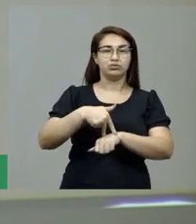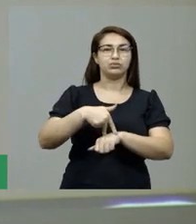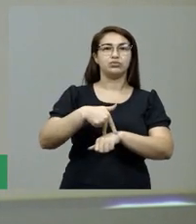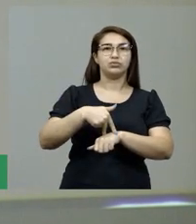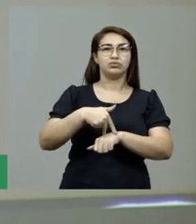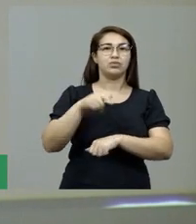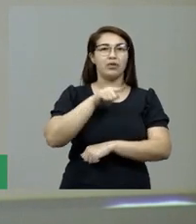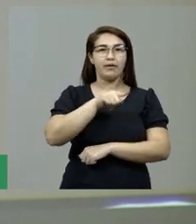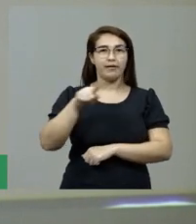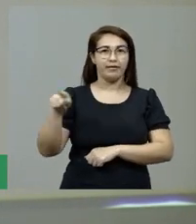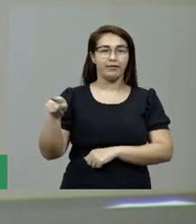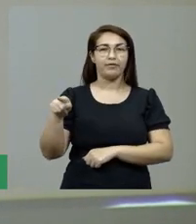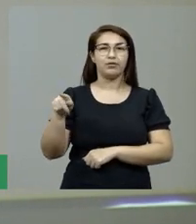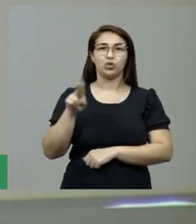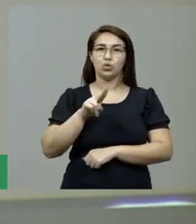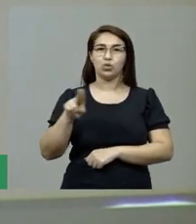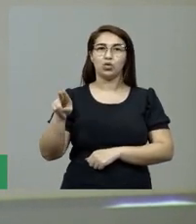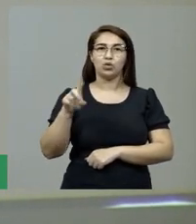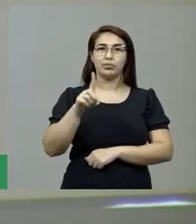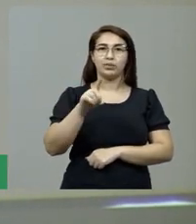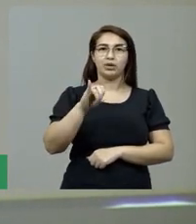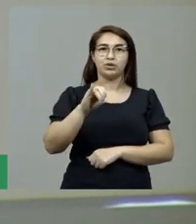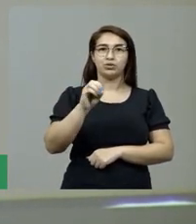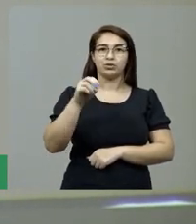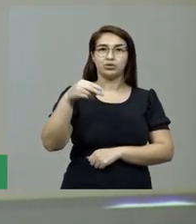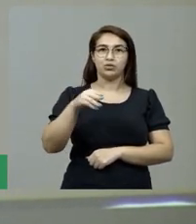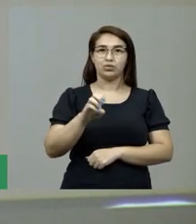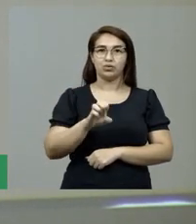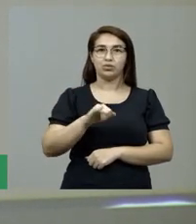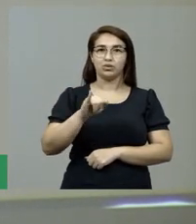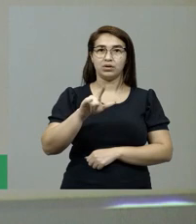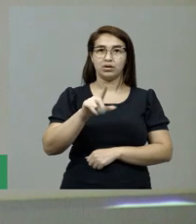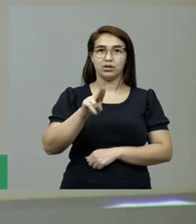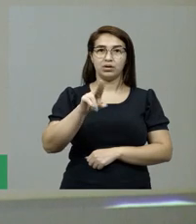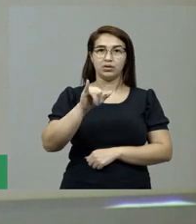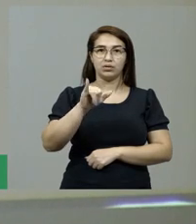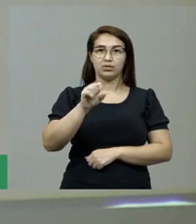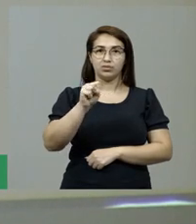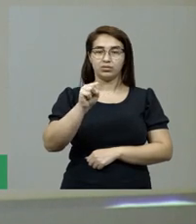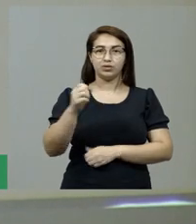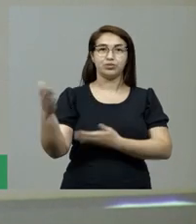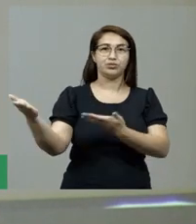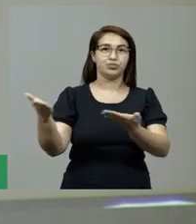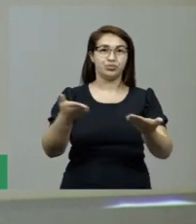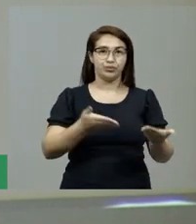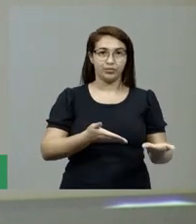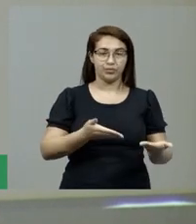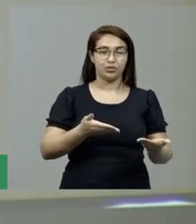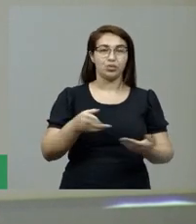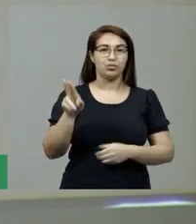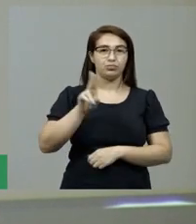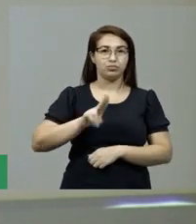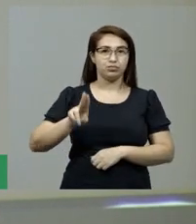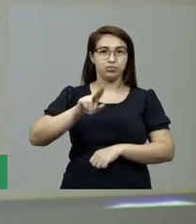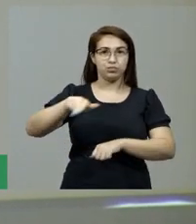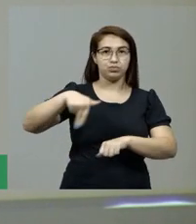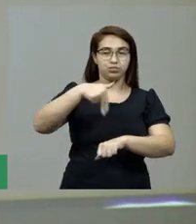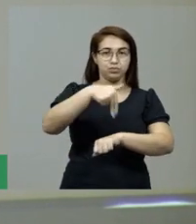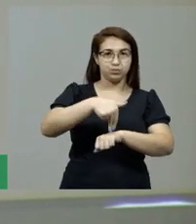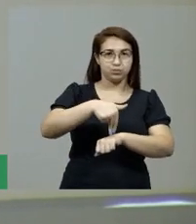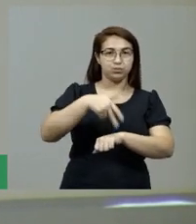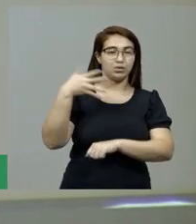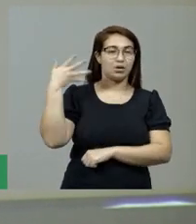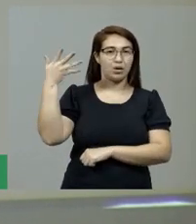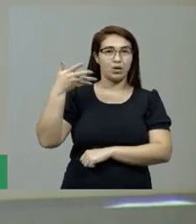homenageados, o senhor Dionei Luiz Fernandes. Na sequência, o senhor presidente convidou para fazer uso da palavra o excelentíssimo